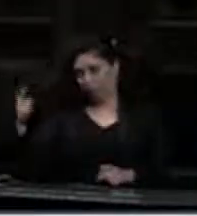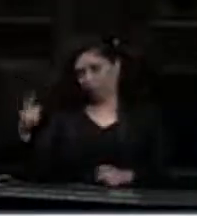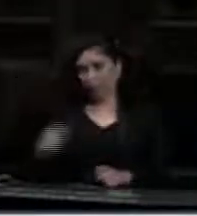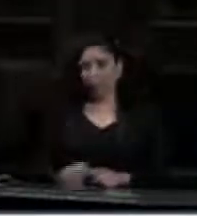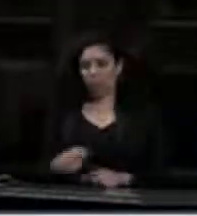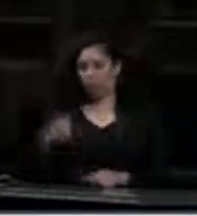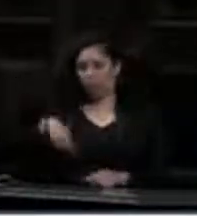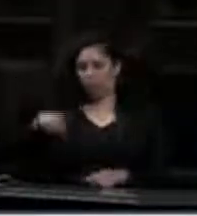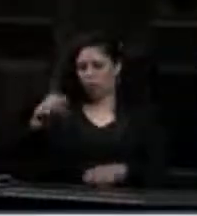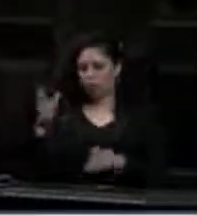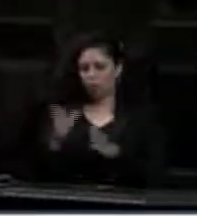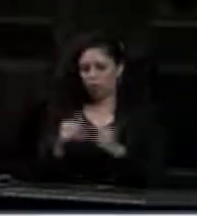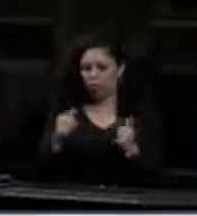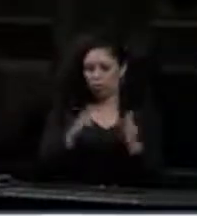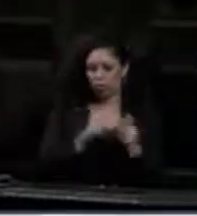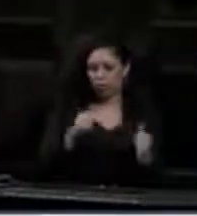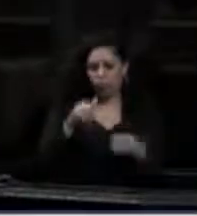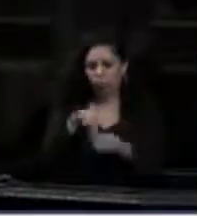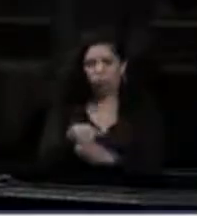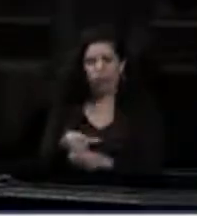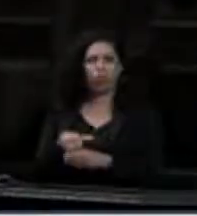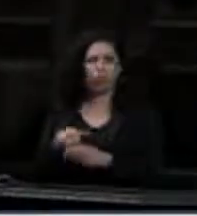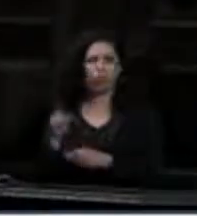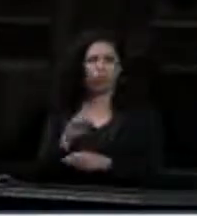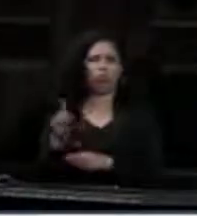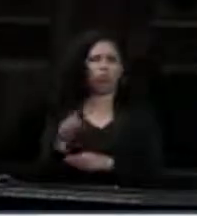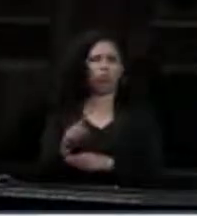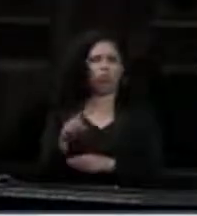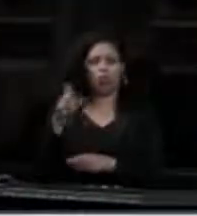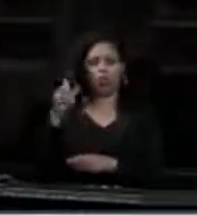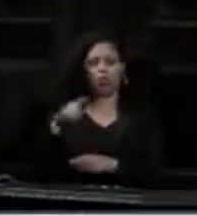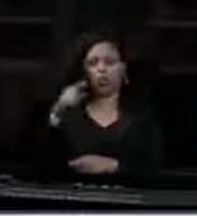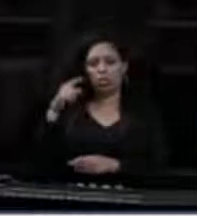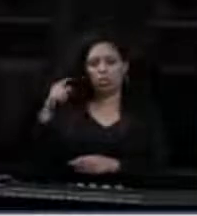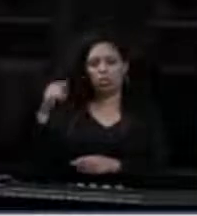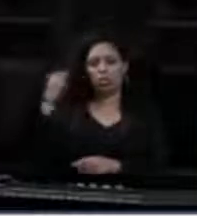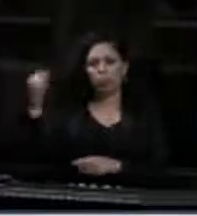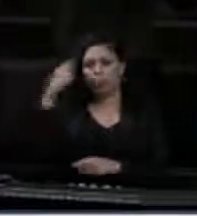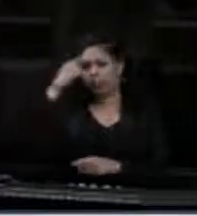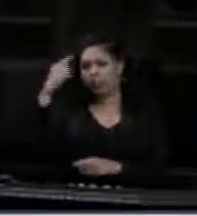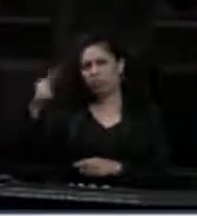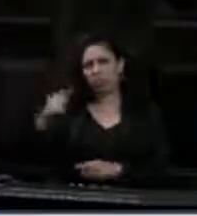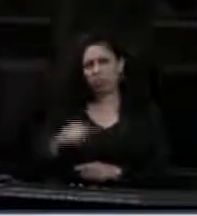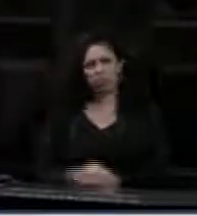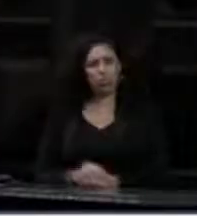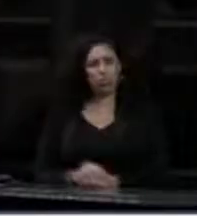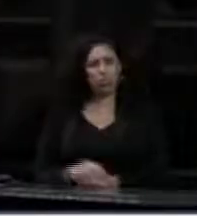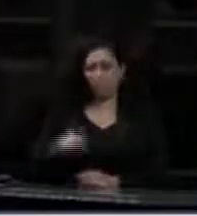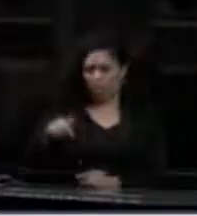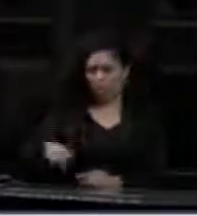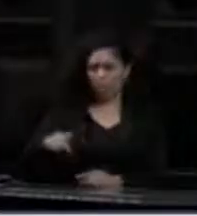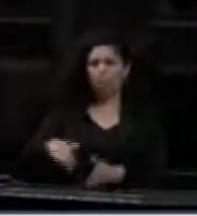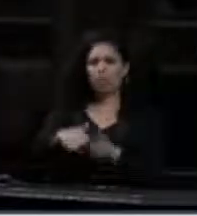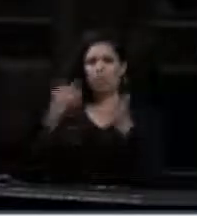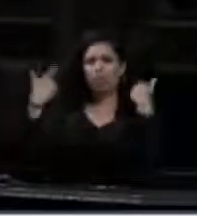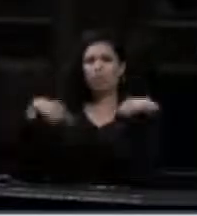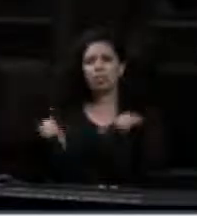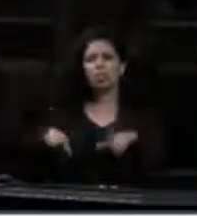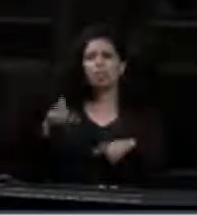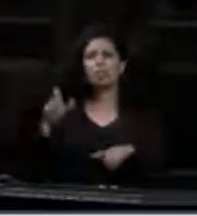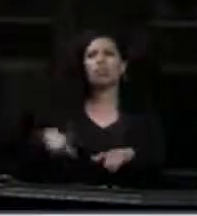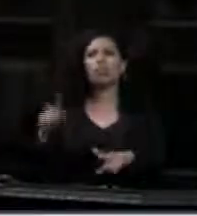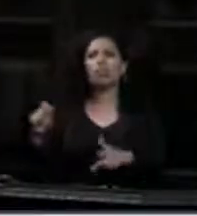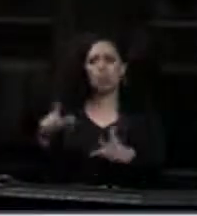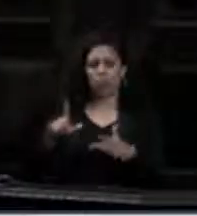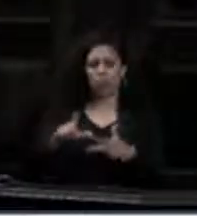absolutamente nada né aprofundar as discussões isso aqui é o parlamento nós não